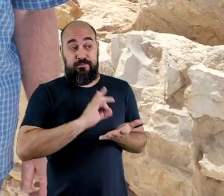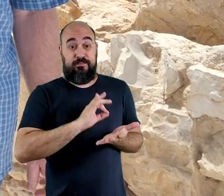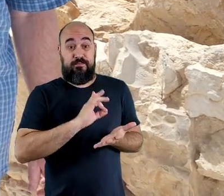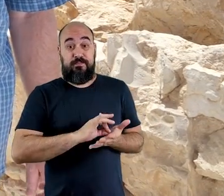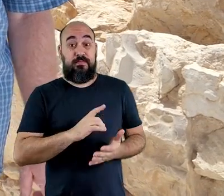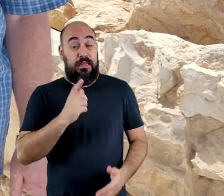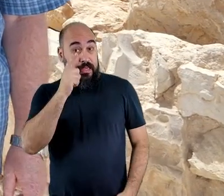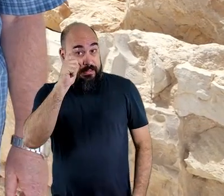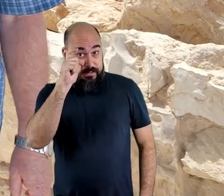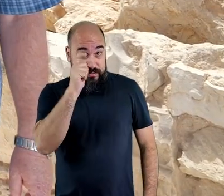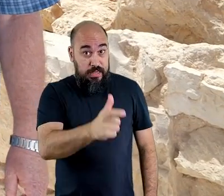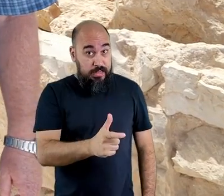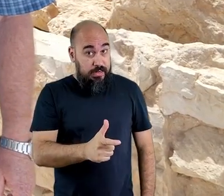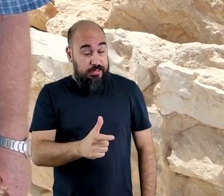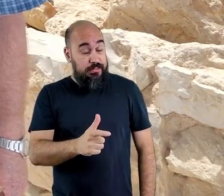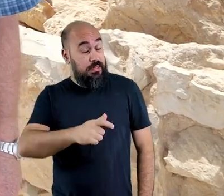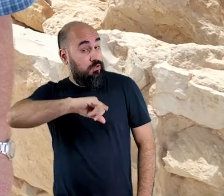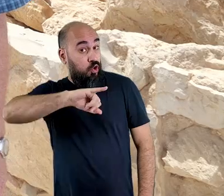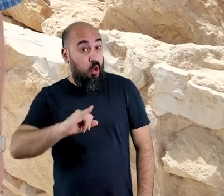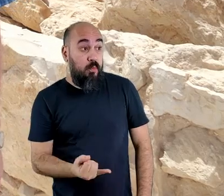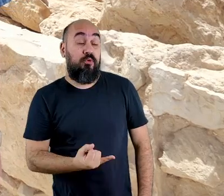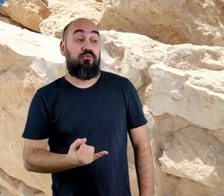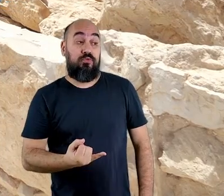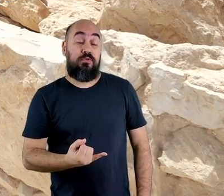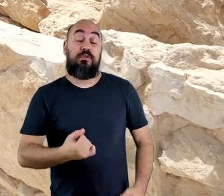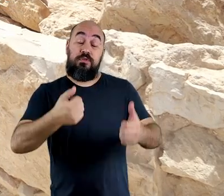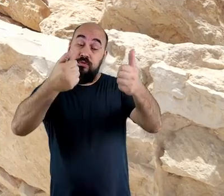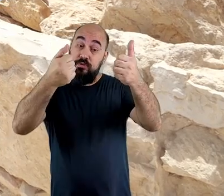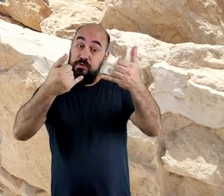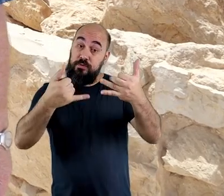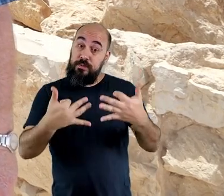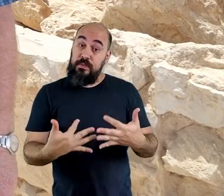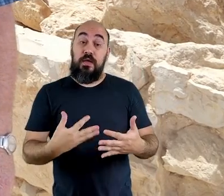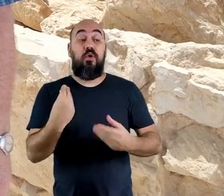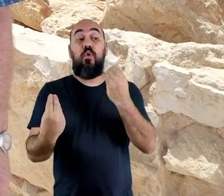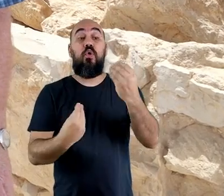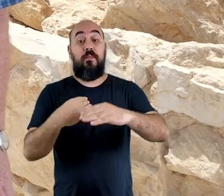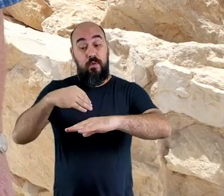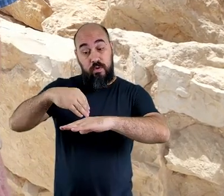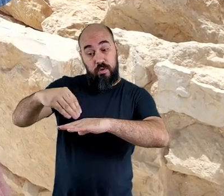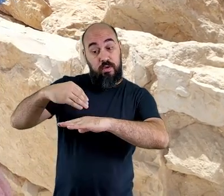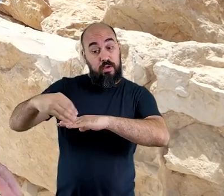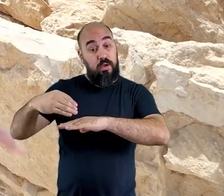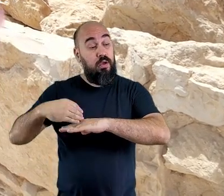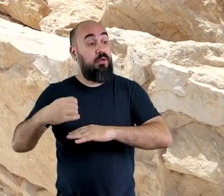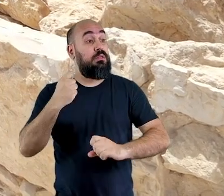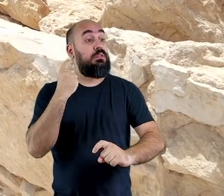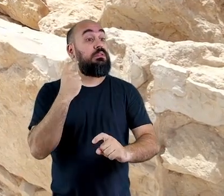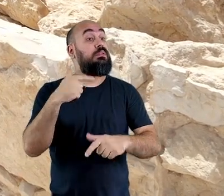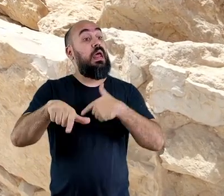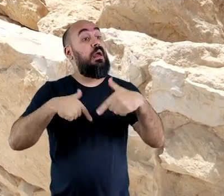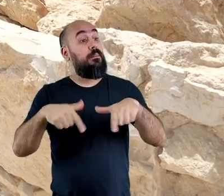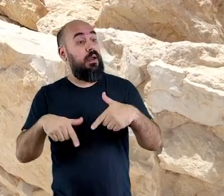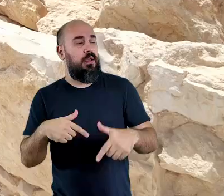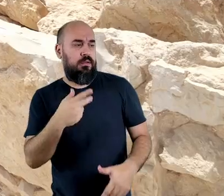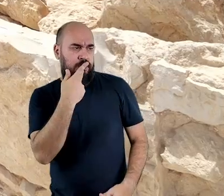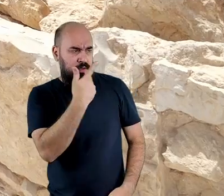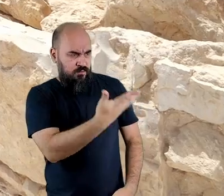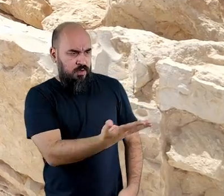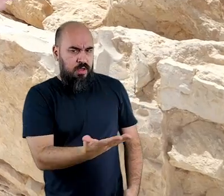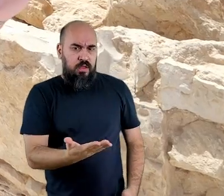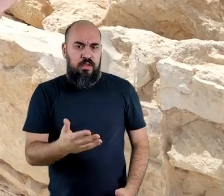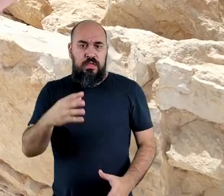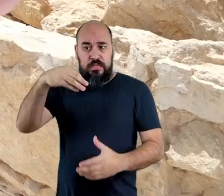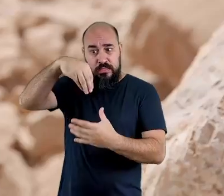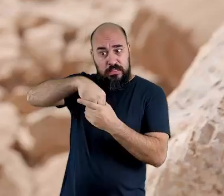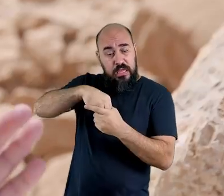aqui, uma boa oportunidade para falar como os arqueólogos estão trabalhando. Porque, como você acabou de dizer, estamos bem dentro de um